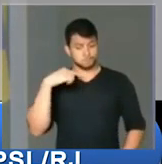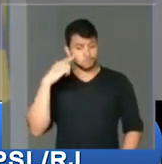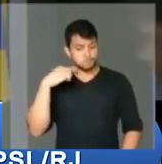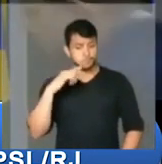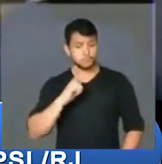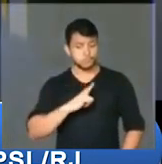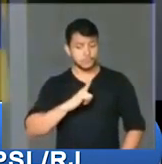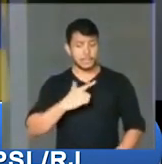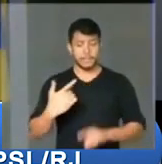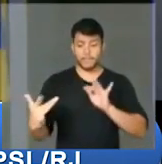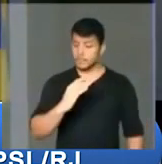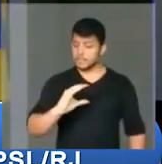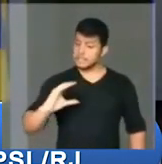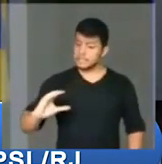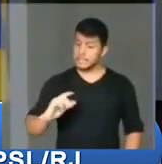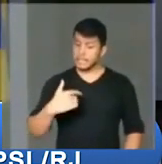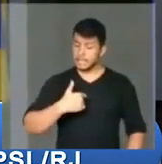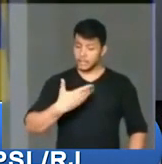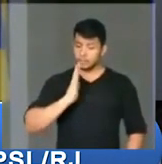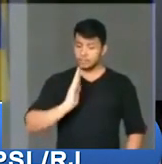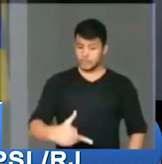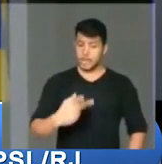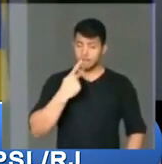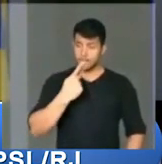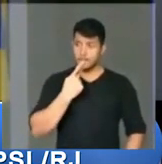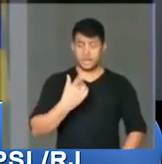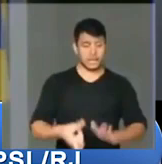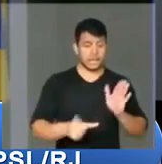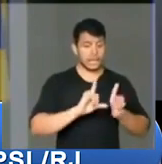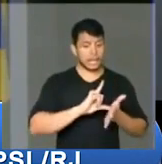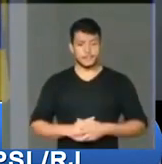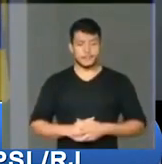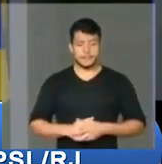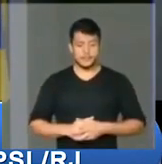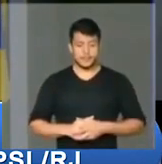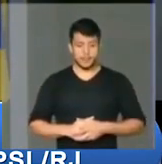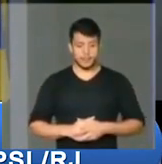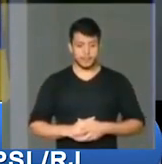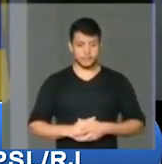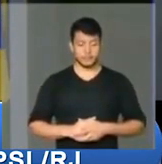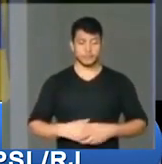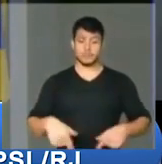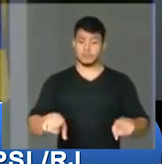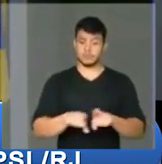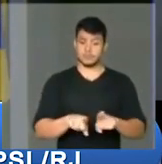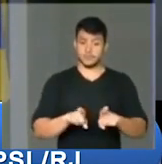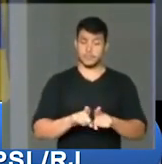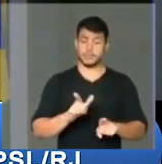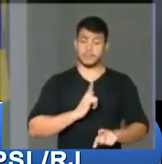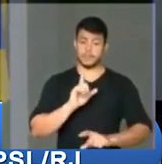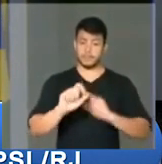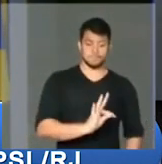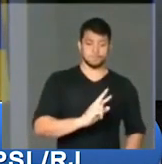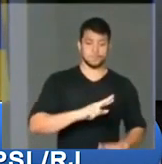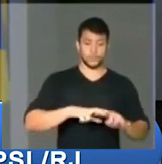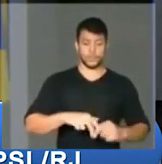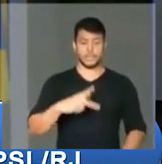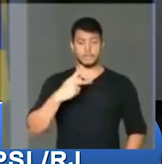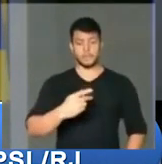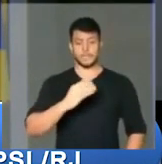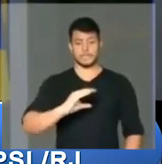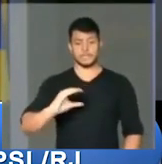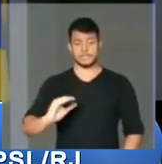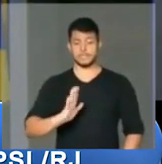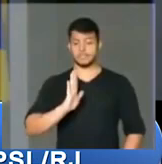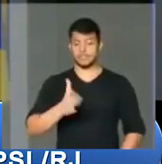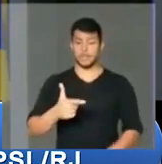havia falado naquele dia na Comissão de Fiscalização Financeira e Controle. Mais reportagens do final de semana. Mensagem